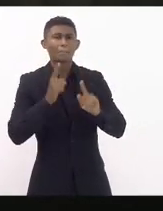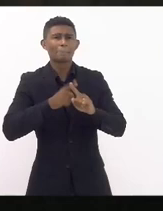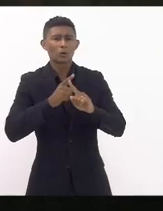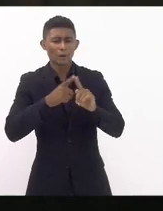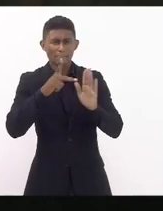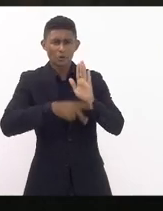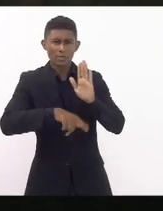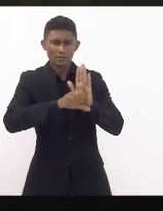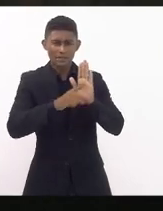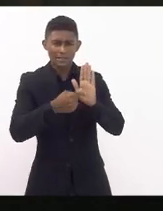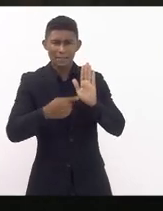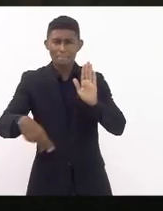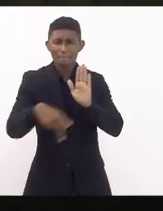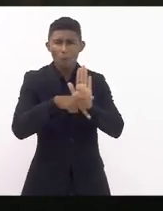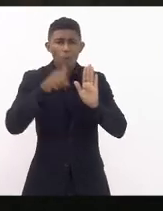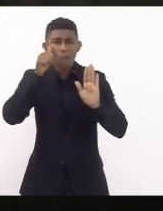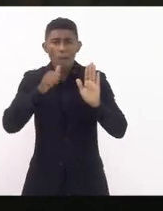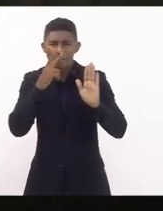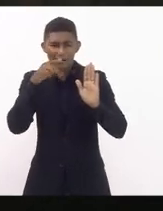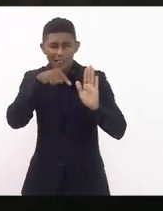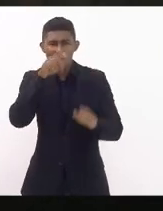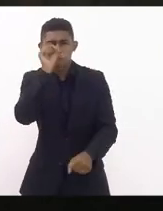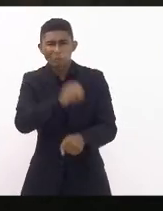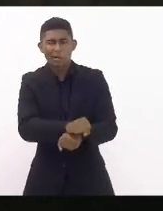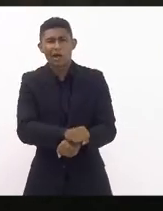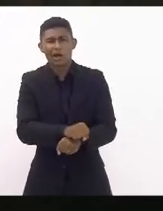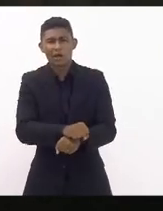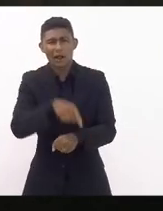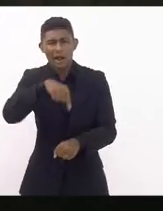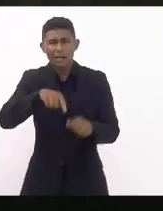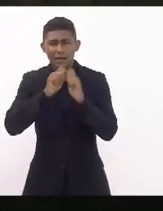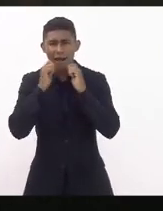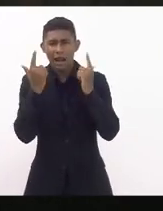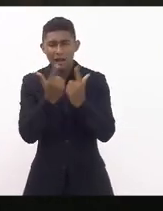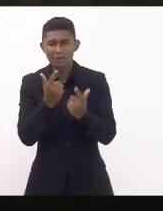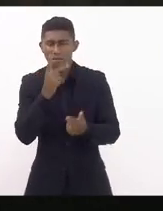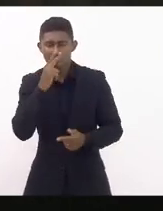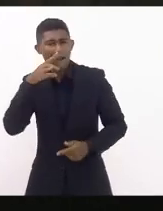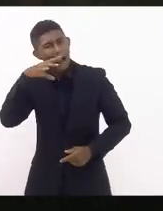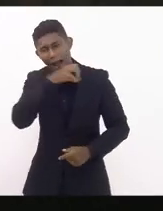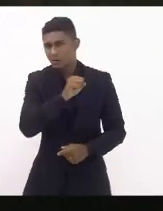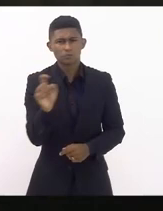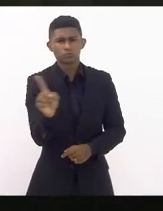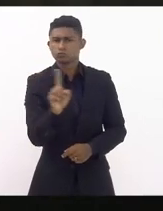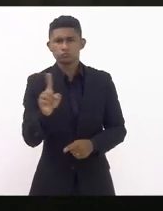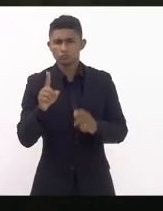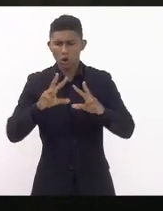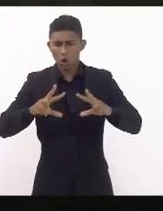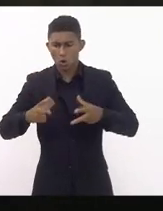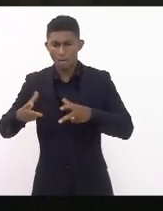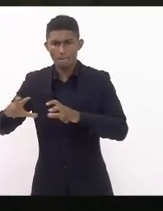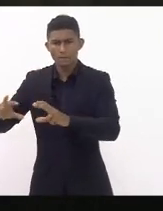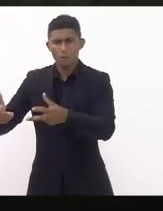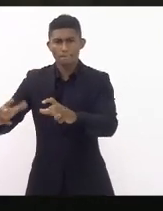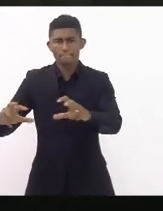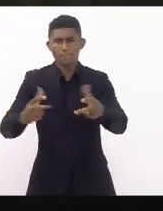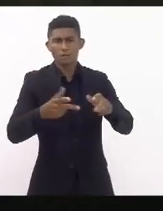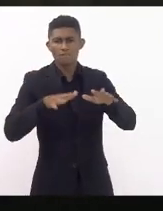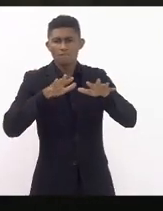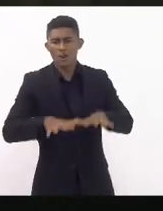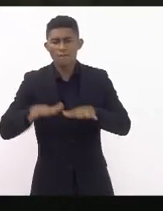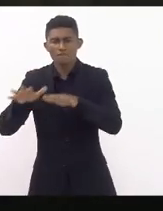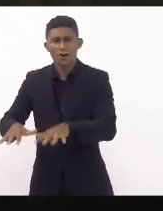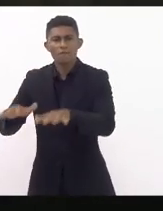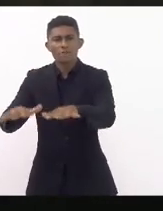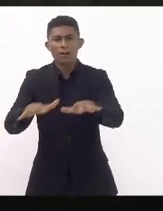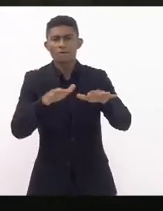parados, perdidos nessa casa legislativa, perdidos em comissões. E por isso a